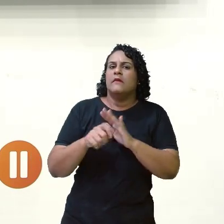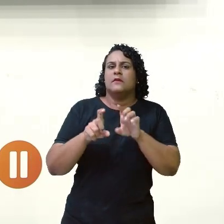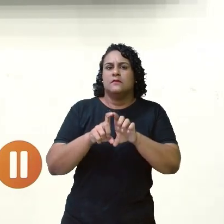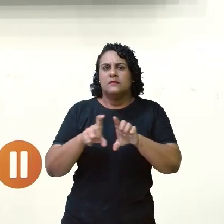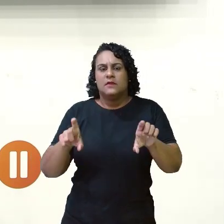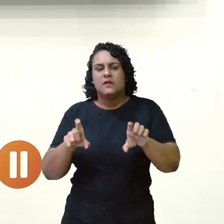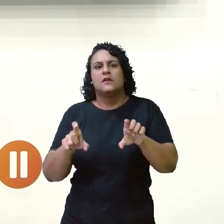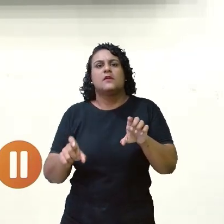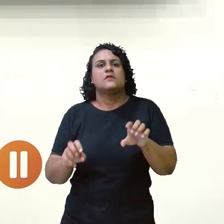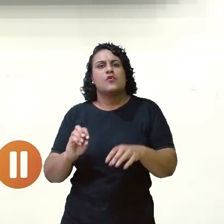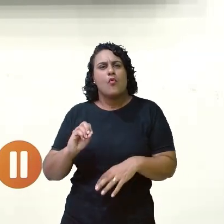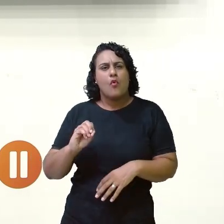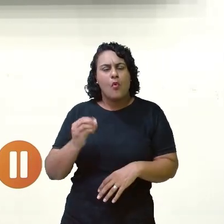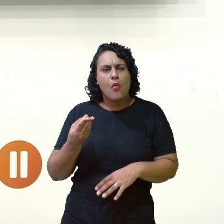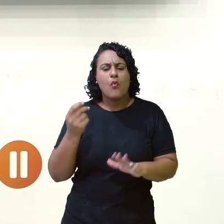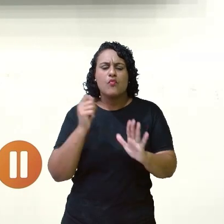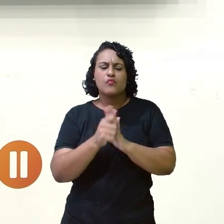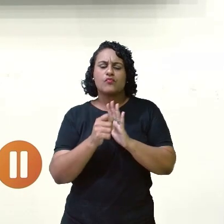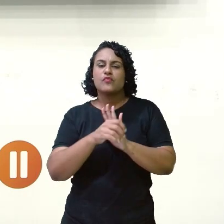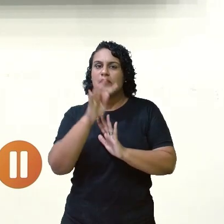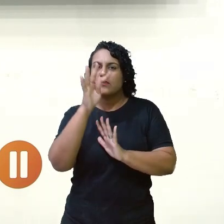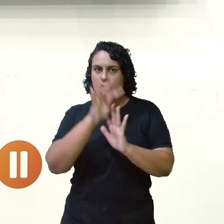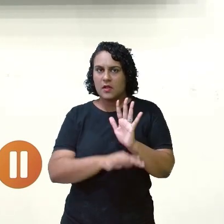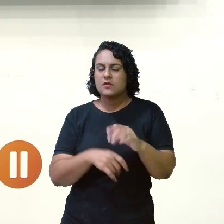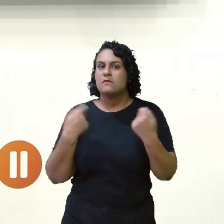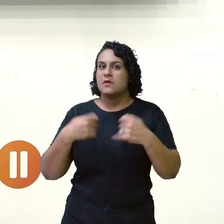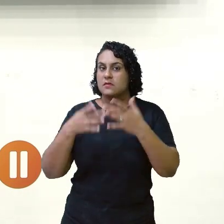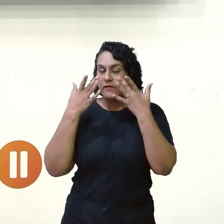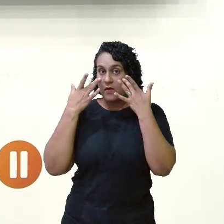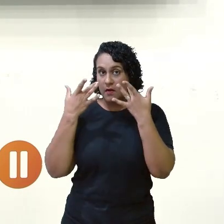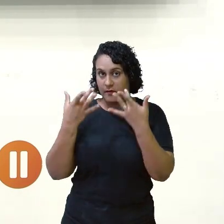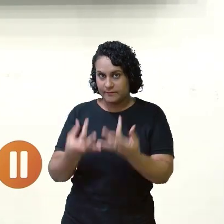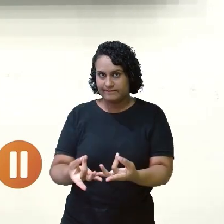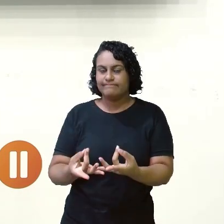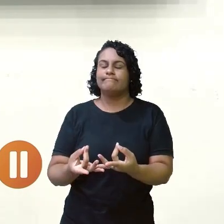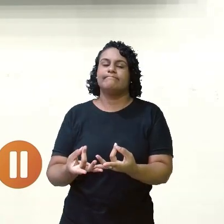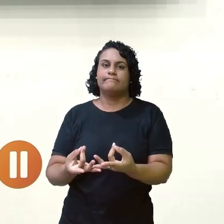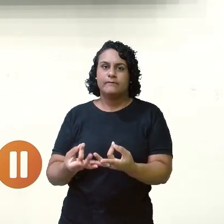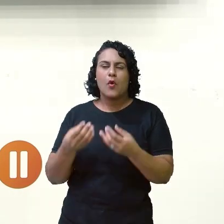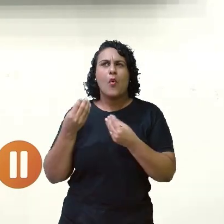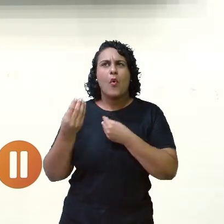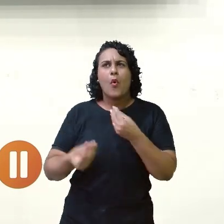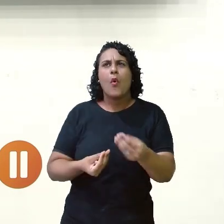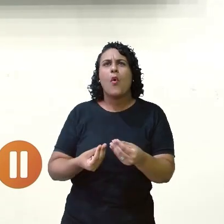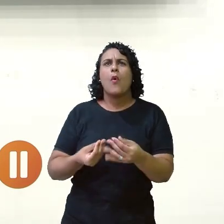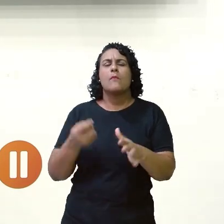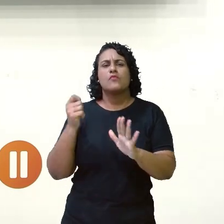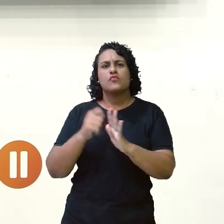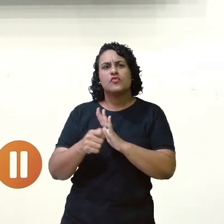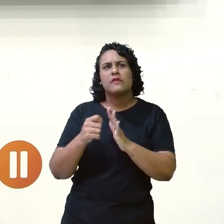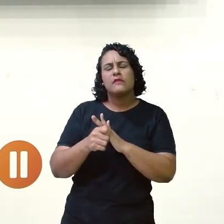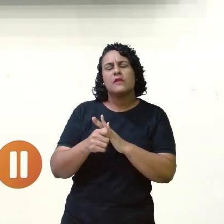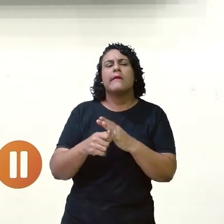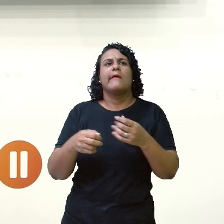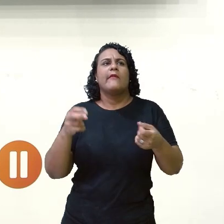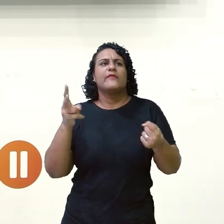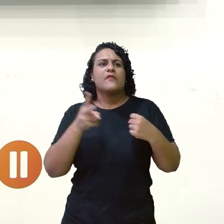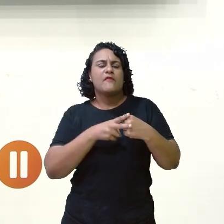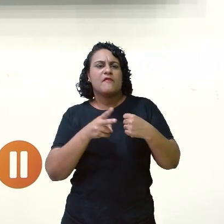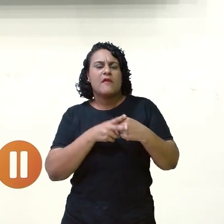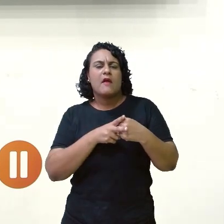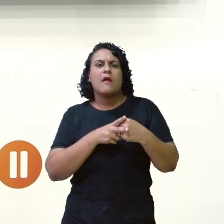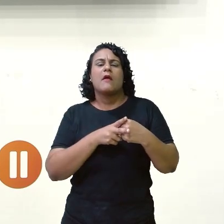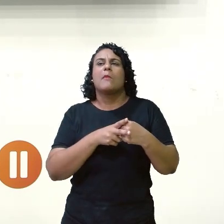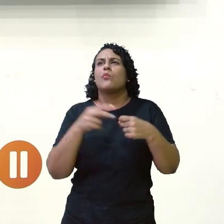construindo um texto, tem que ficar ligadinhos com a questão do verbo, com o substantivo, com